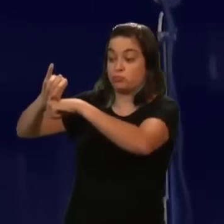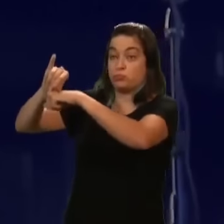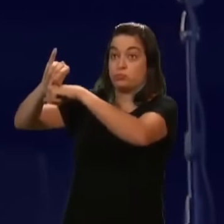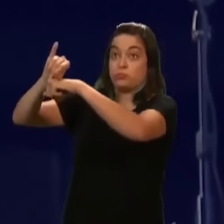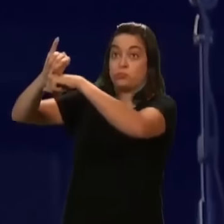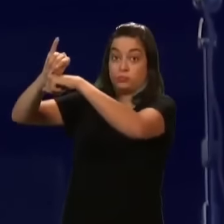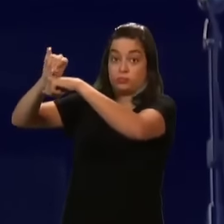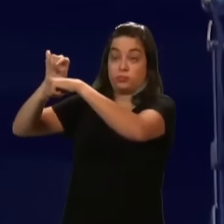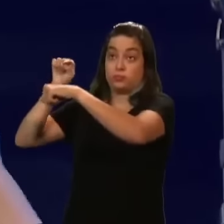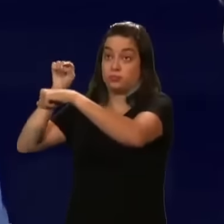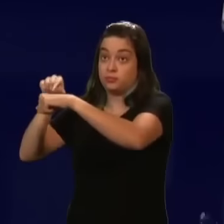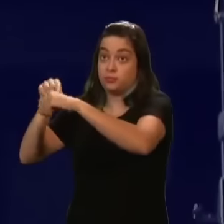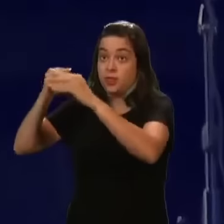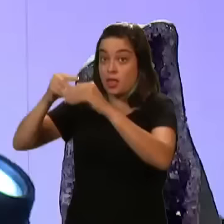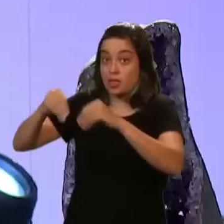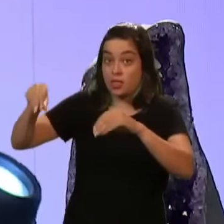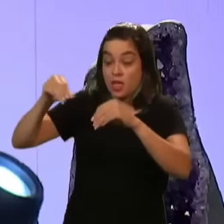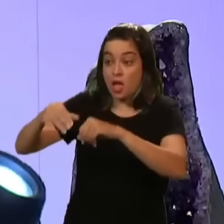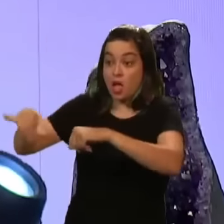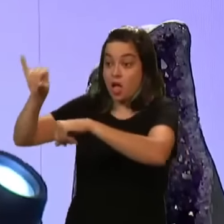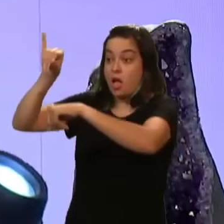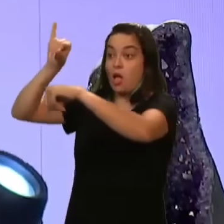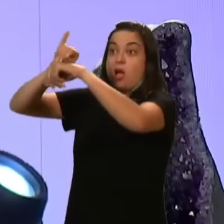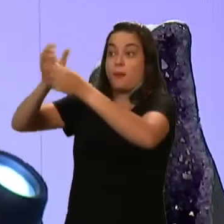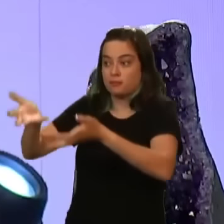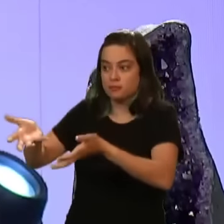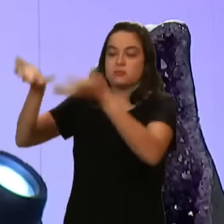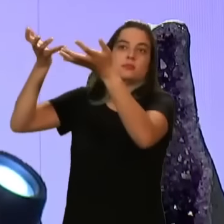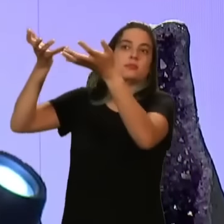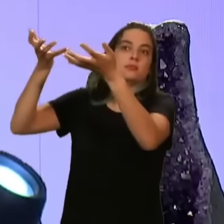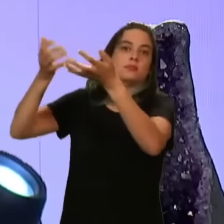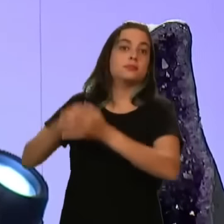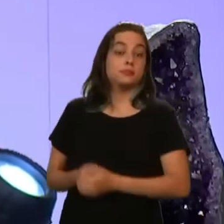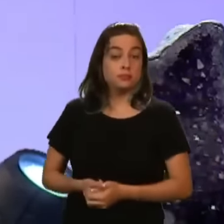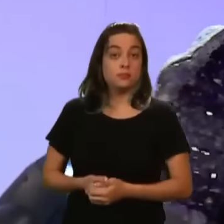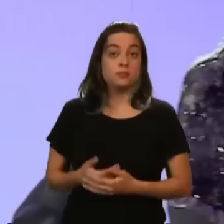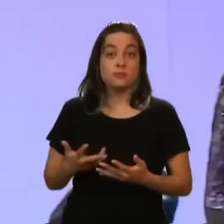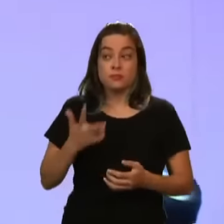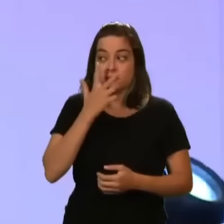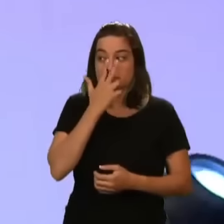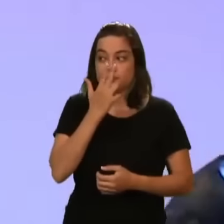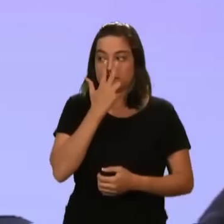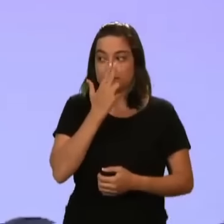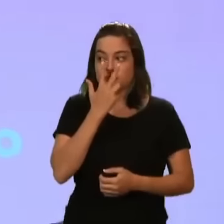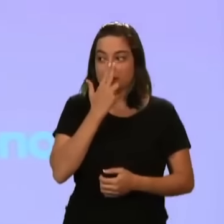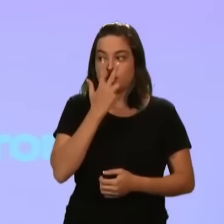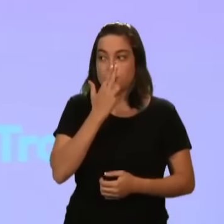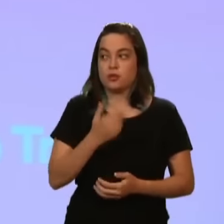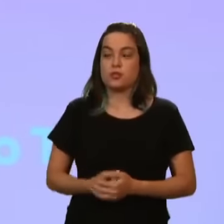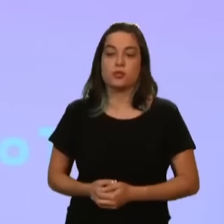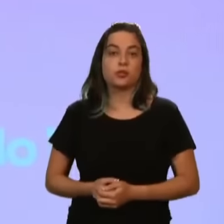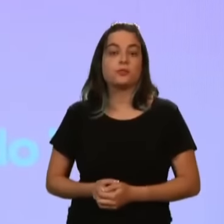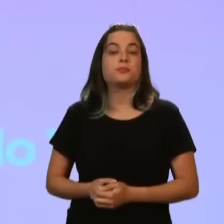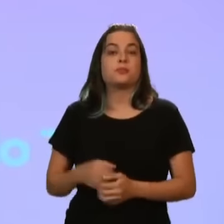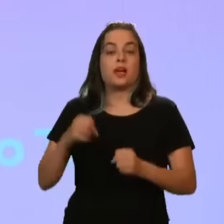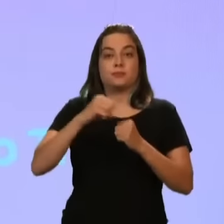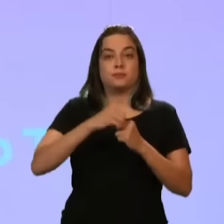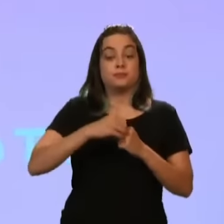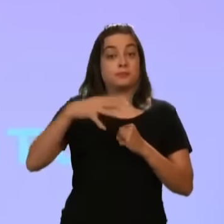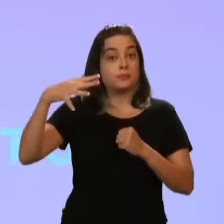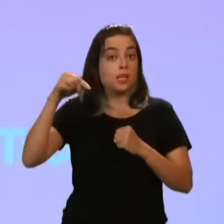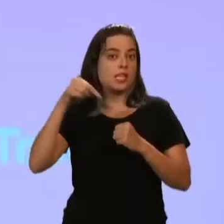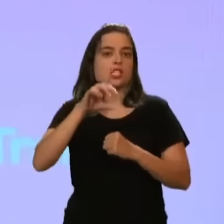das profundezas da terra para cima. Ele transporta o diamante das profundezas para